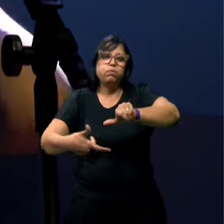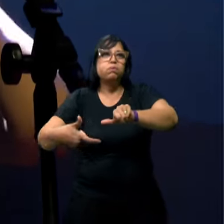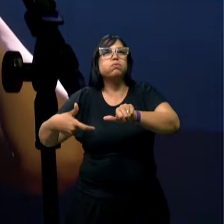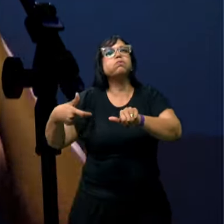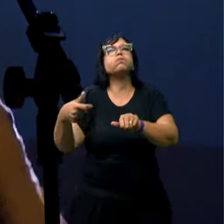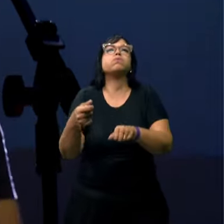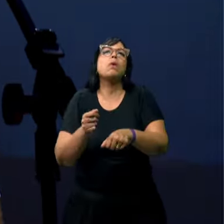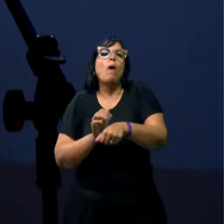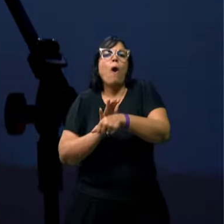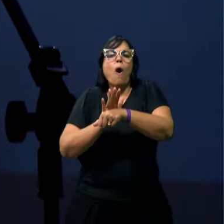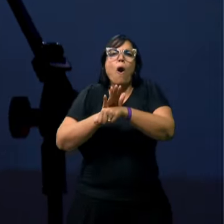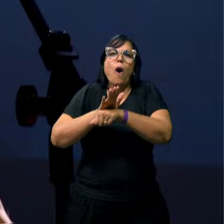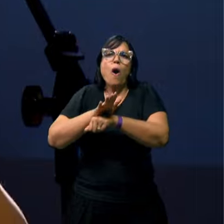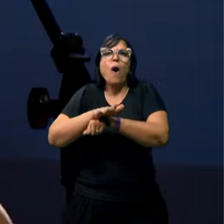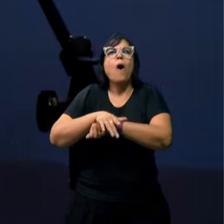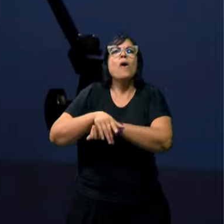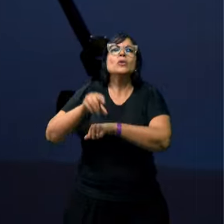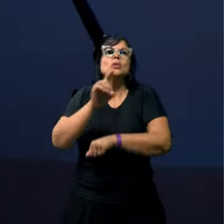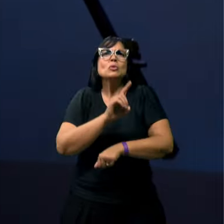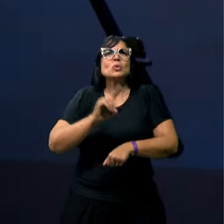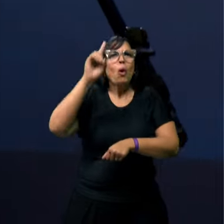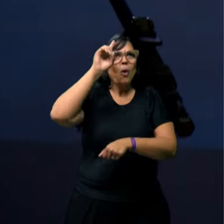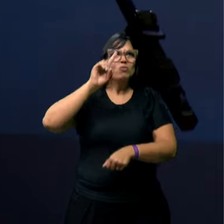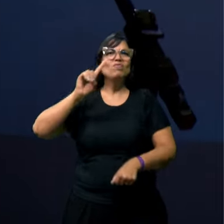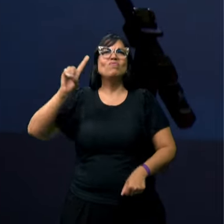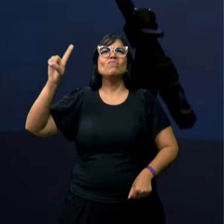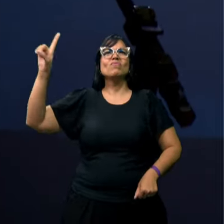não se cansam de dizer: